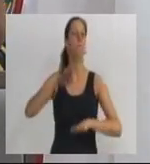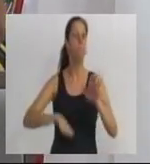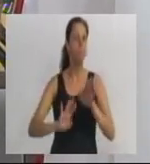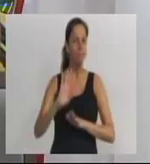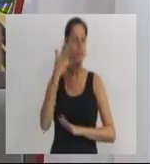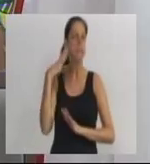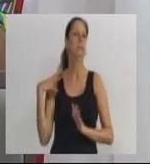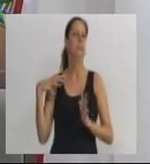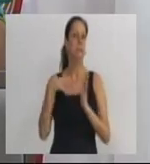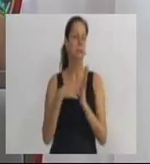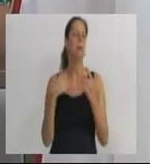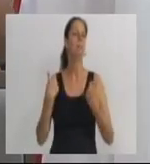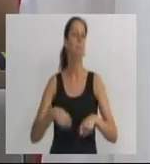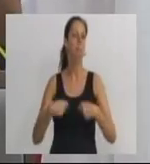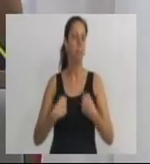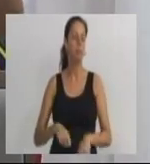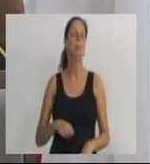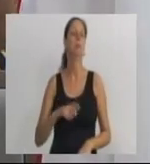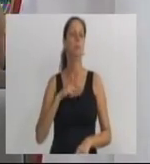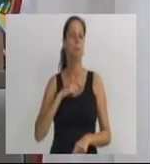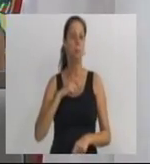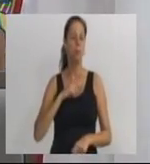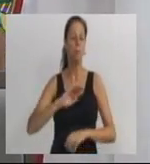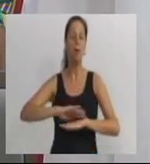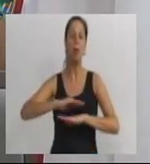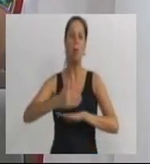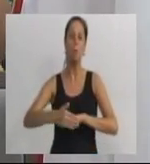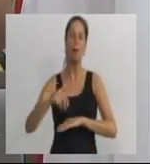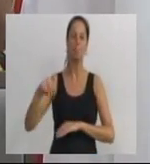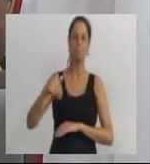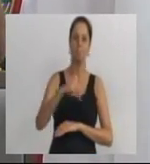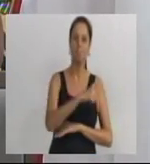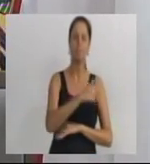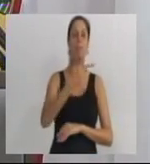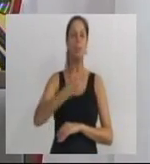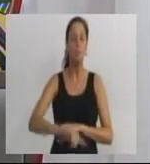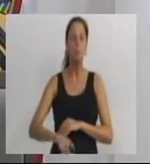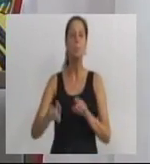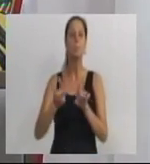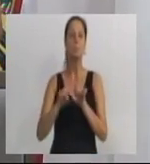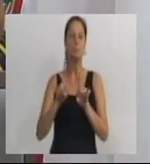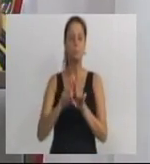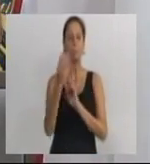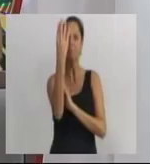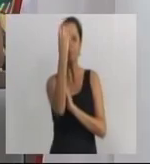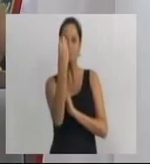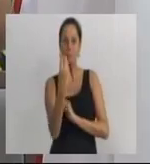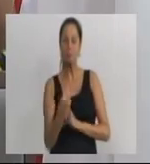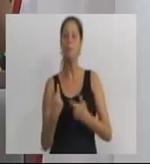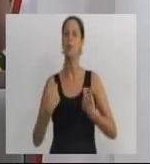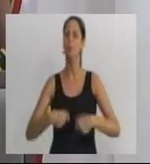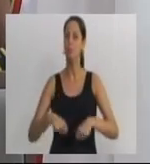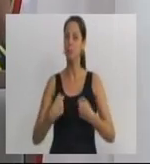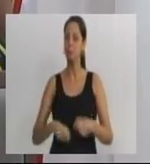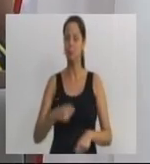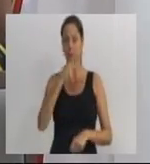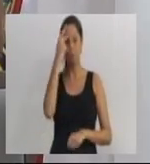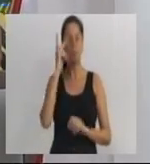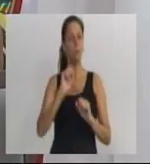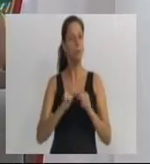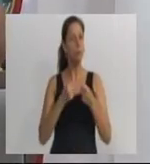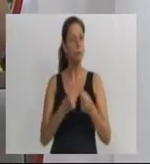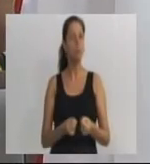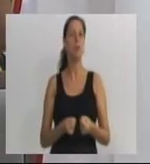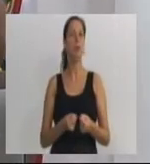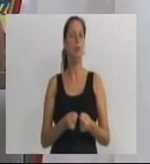e realmente há necessidade de uma lombada física, de mais sinalização. Realmente a engenharia do planejamento deveria se dedicar ali para